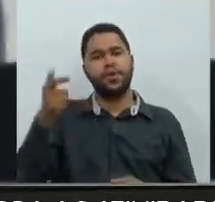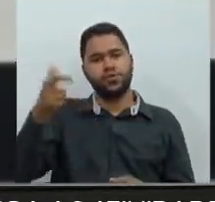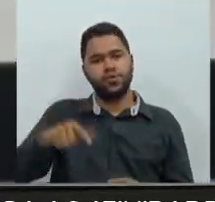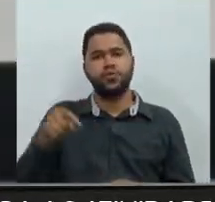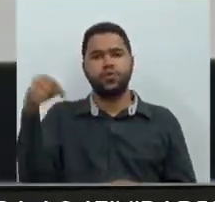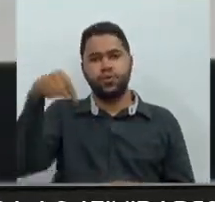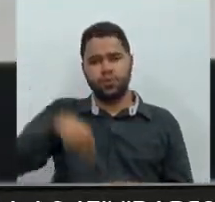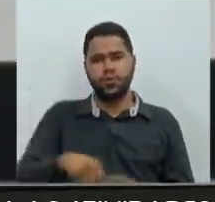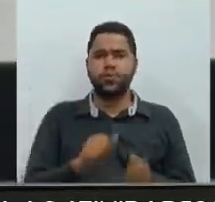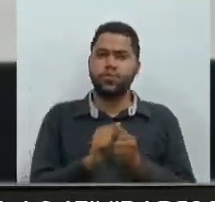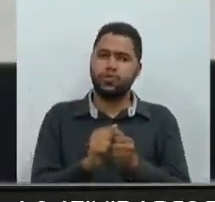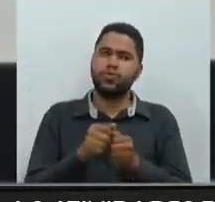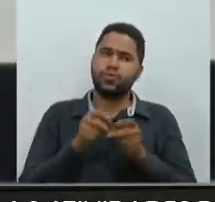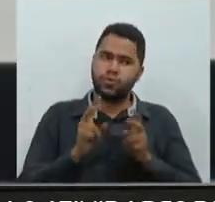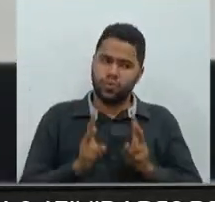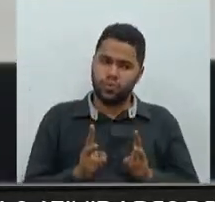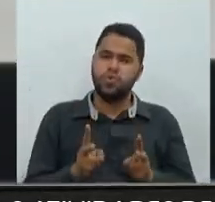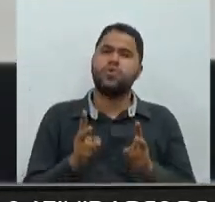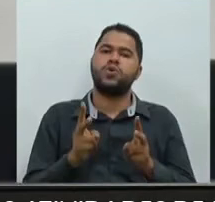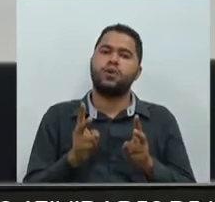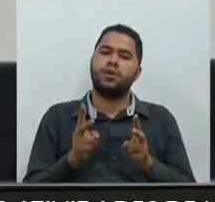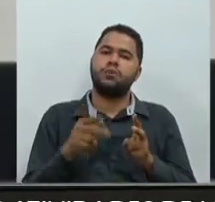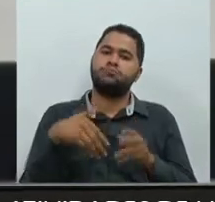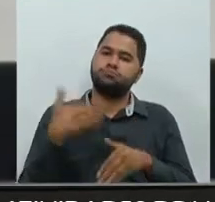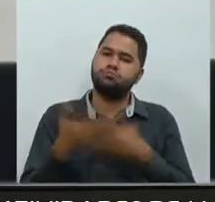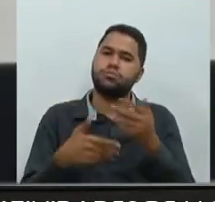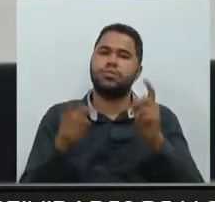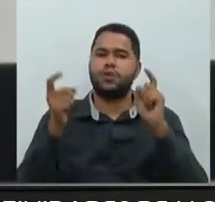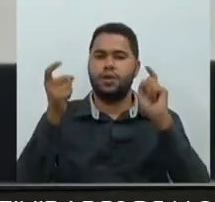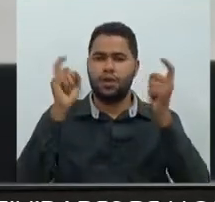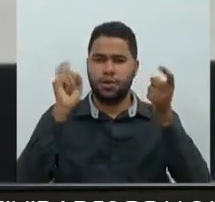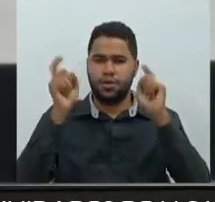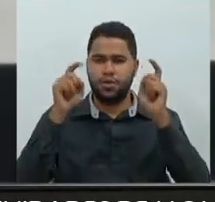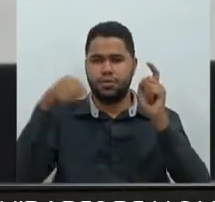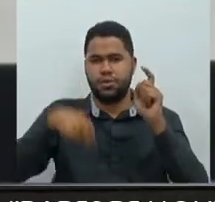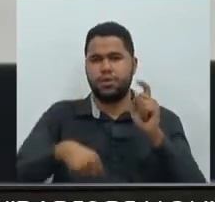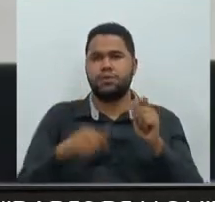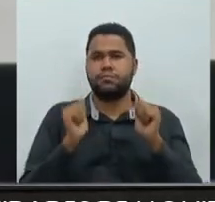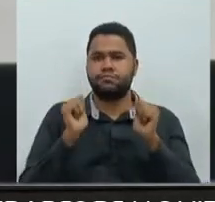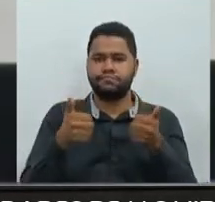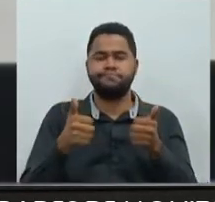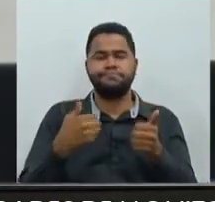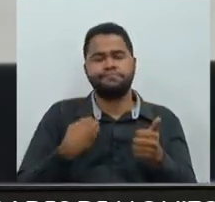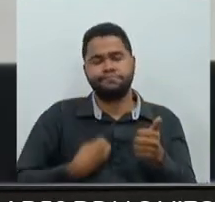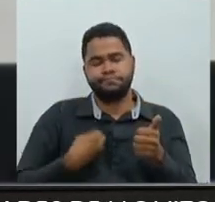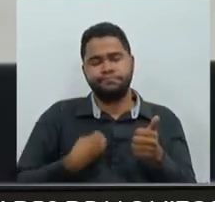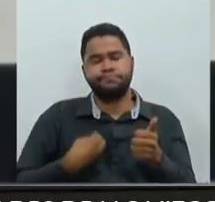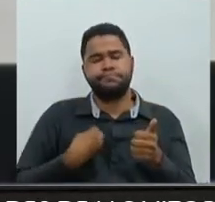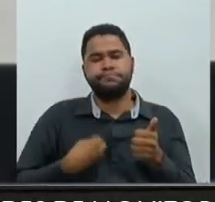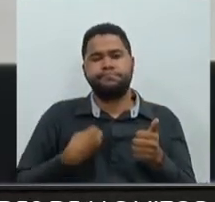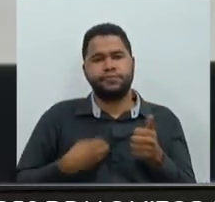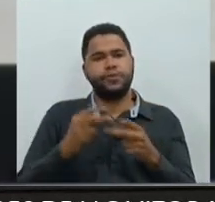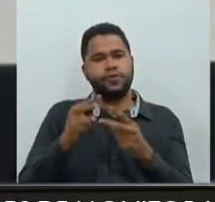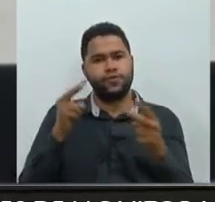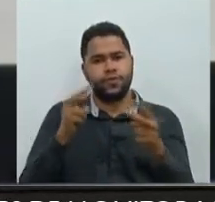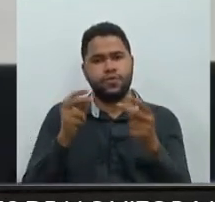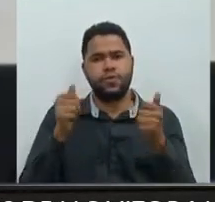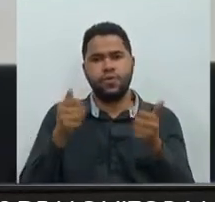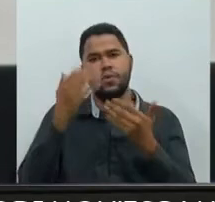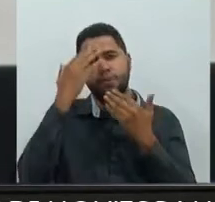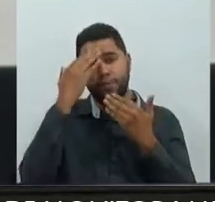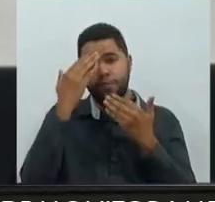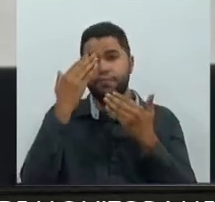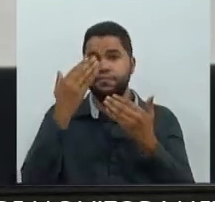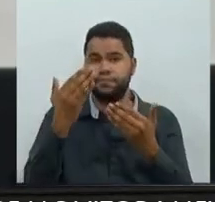e estaremos dando continuidade às nossas reuniões regulares aqui da comissão, viu? Participem mesmo que de forma virtual. Muito